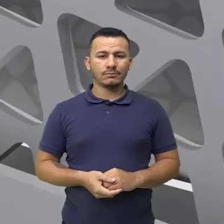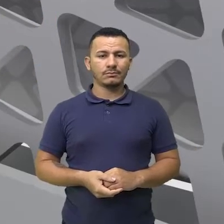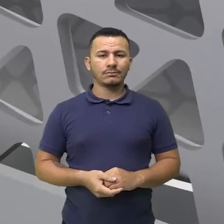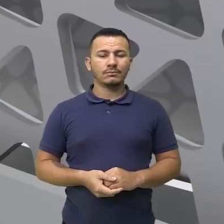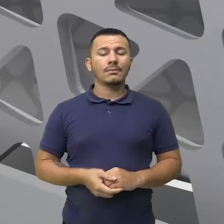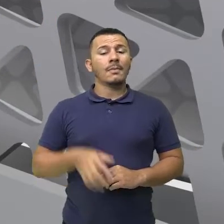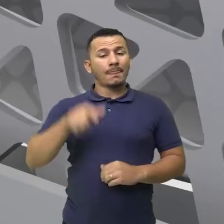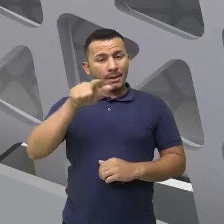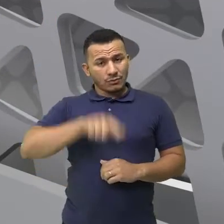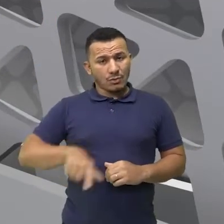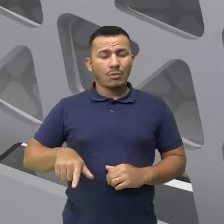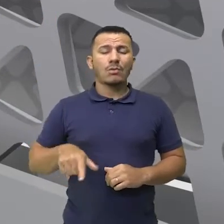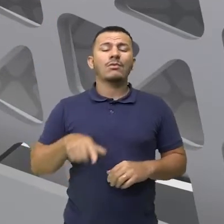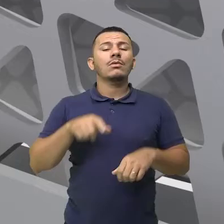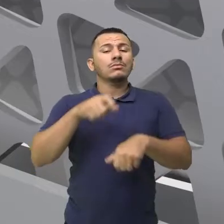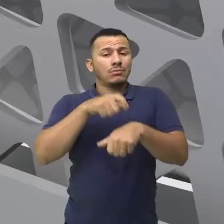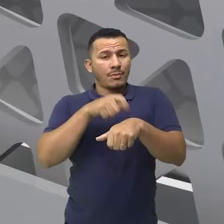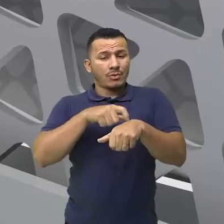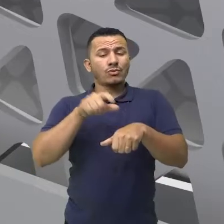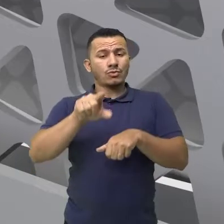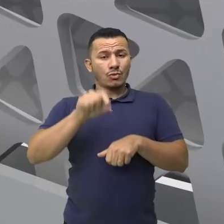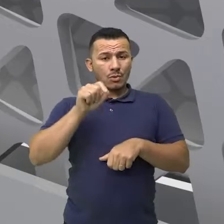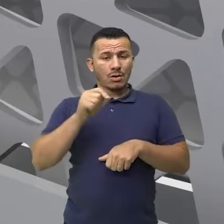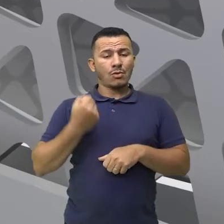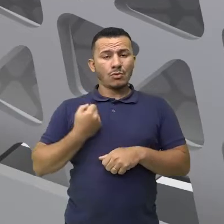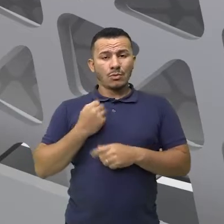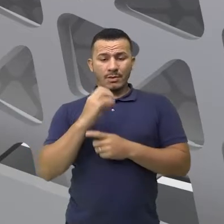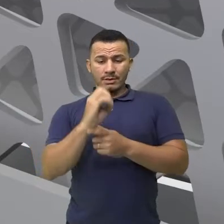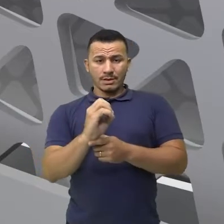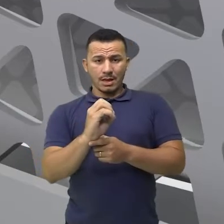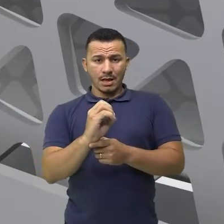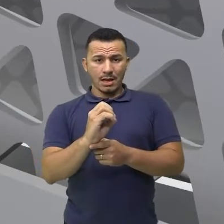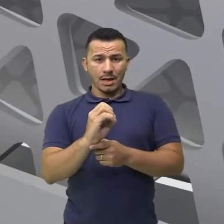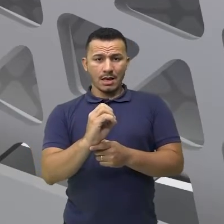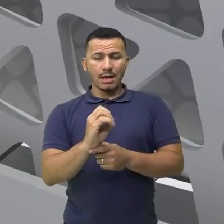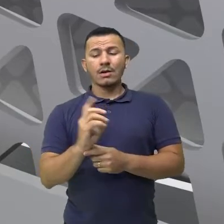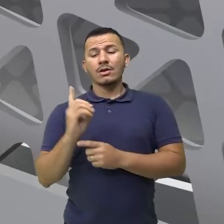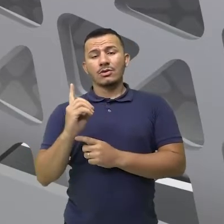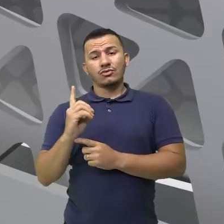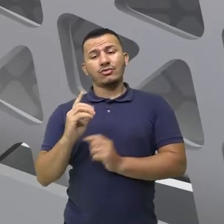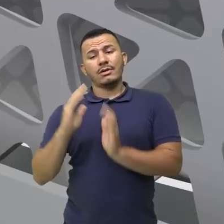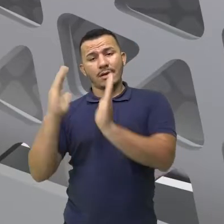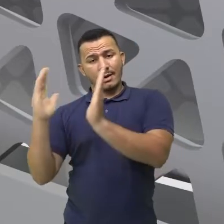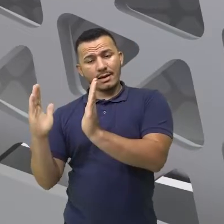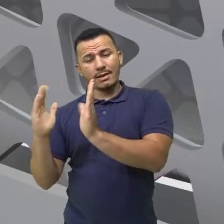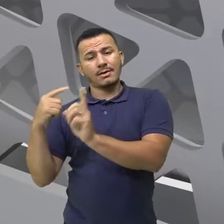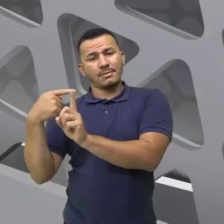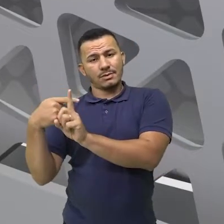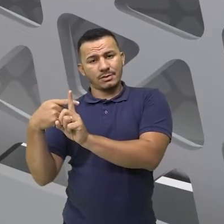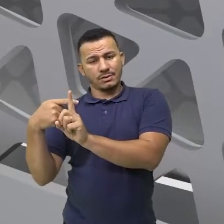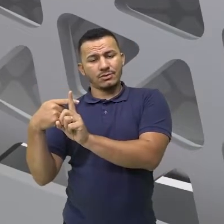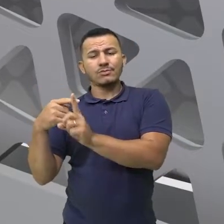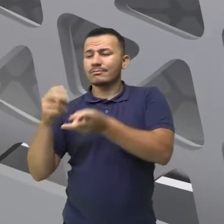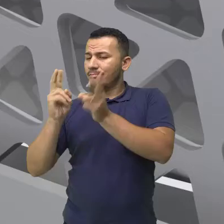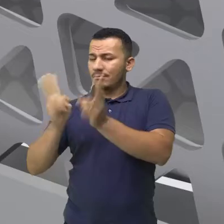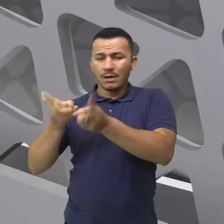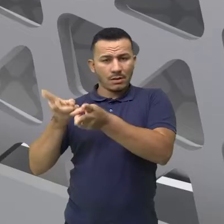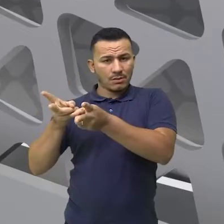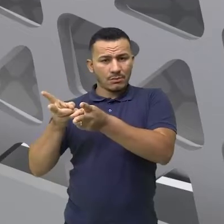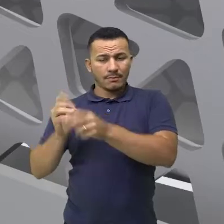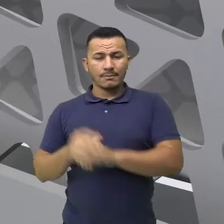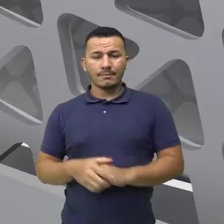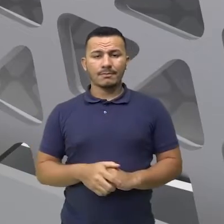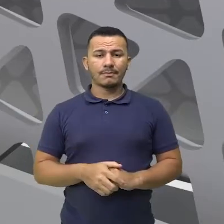que, após você escolher a origem, o que fica na tua direita são sempre os números